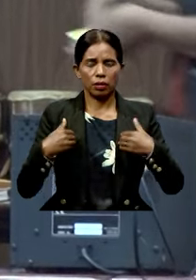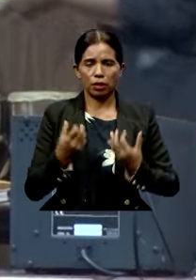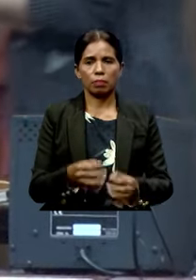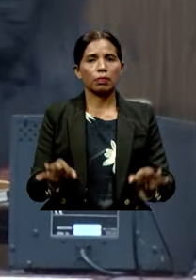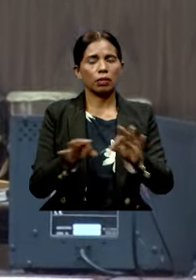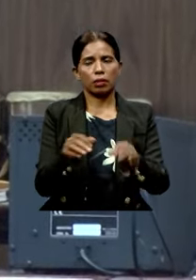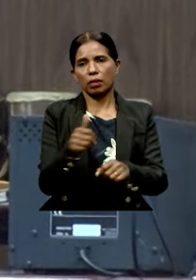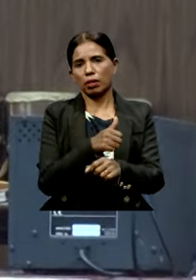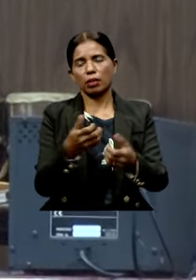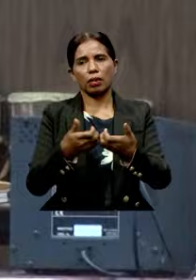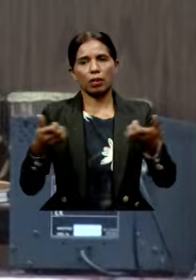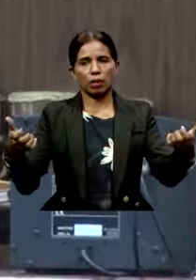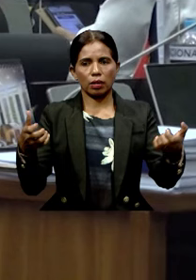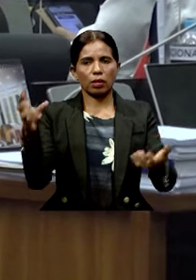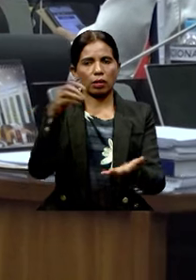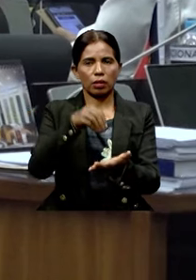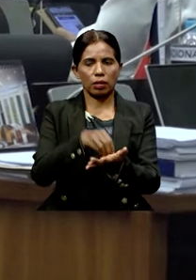NB tal